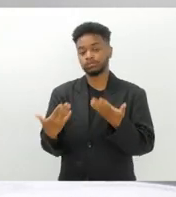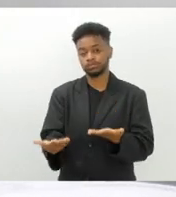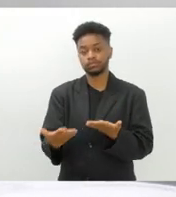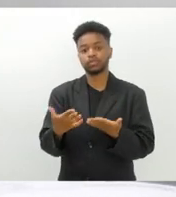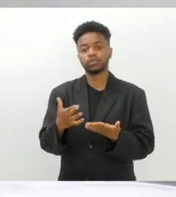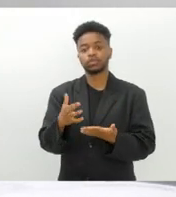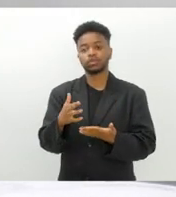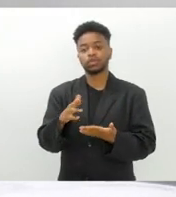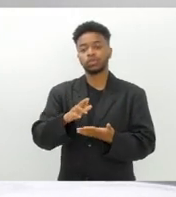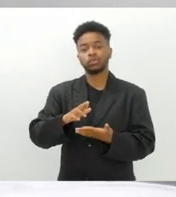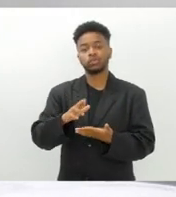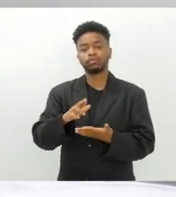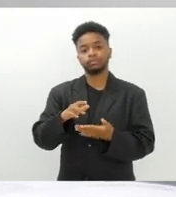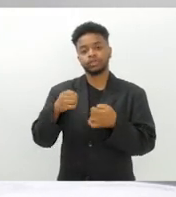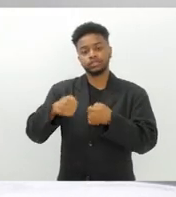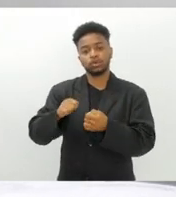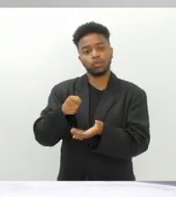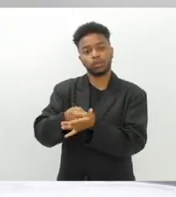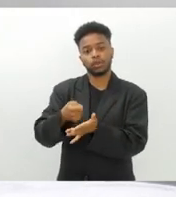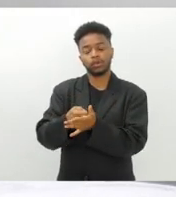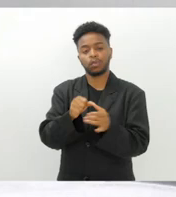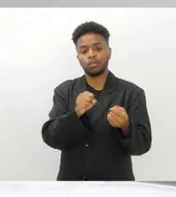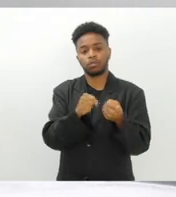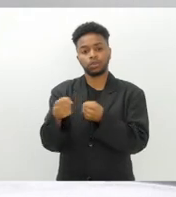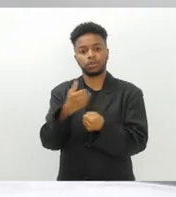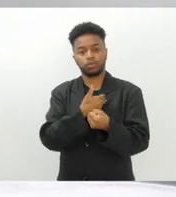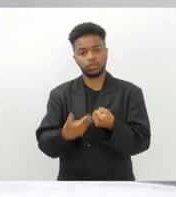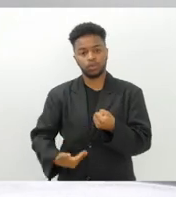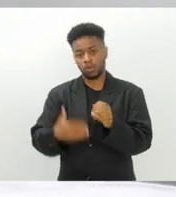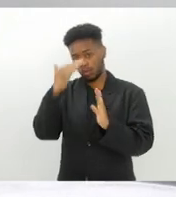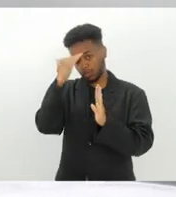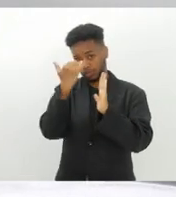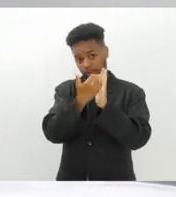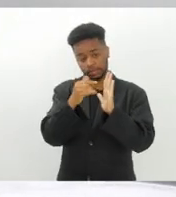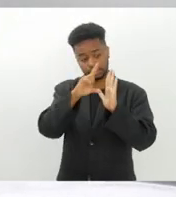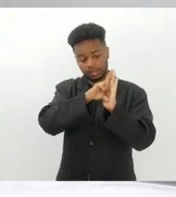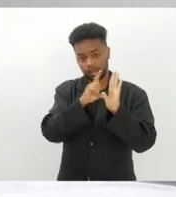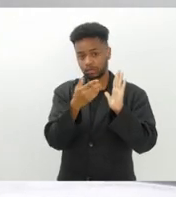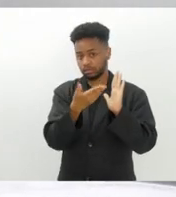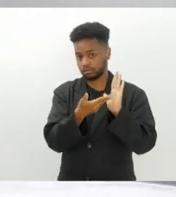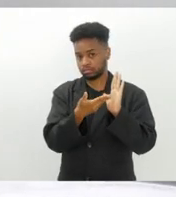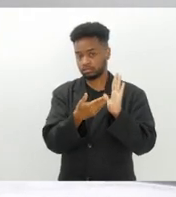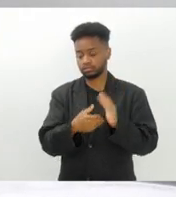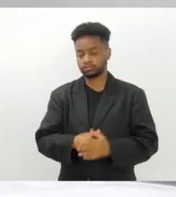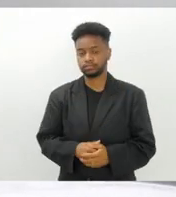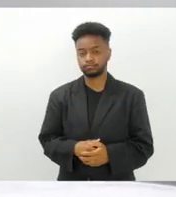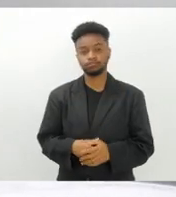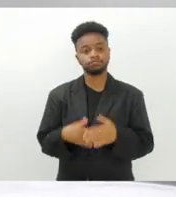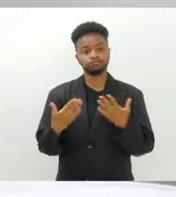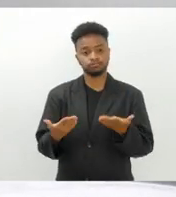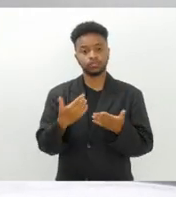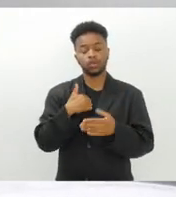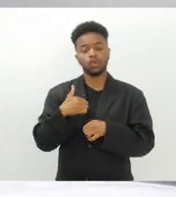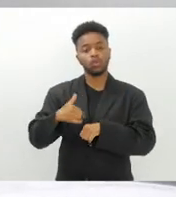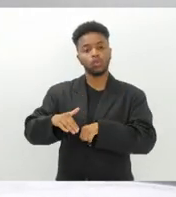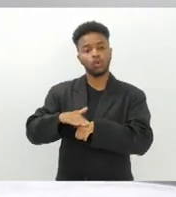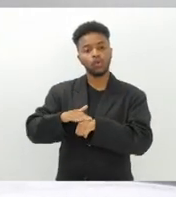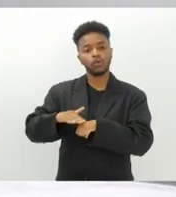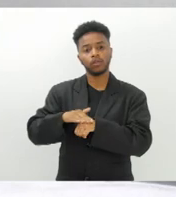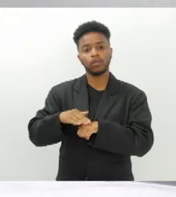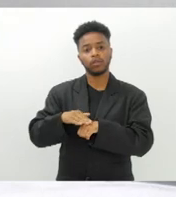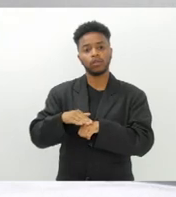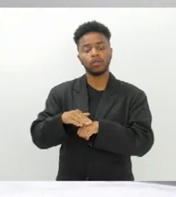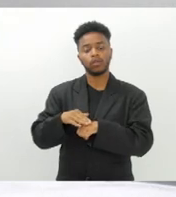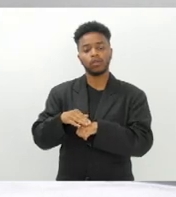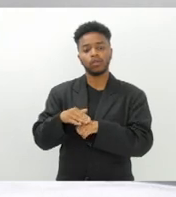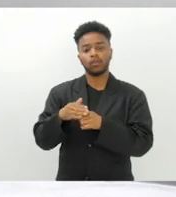público que ele cumpra aquelas determinações que constam nas leis. Eu até conversava com o pai